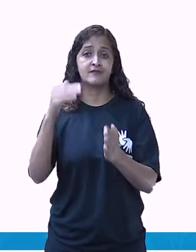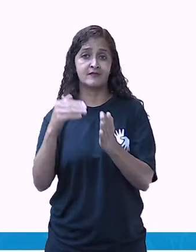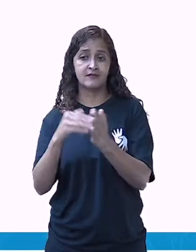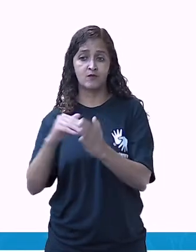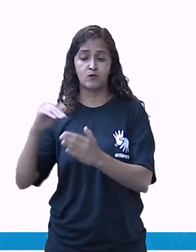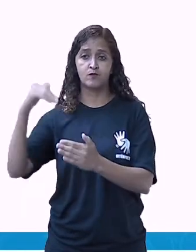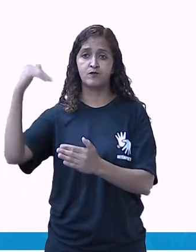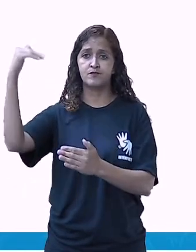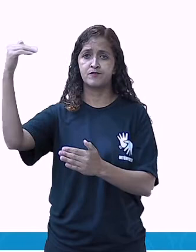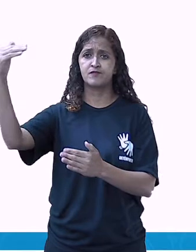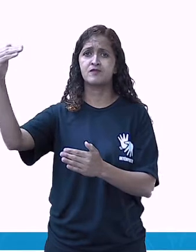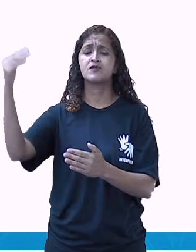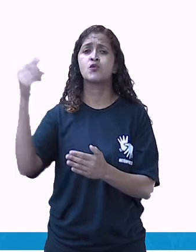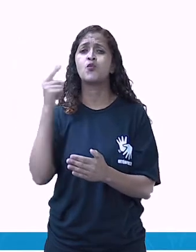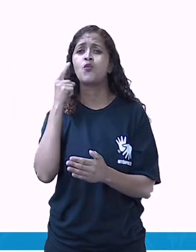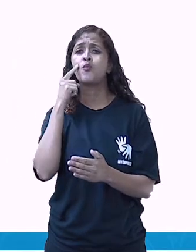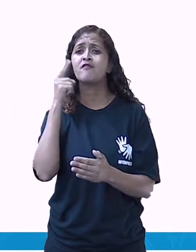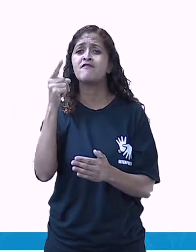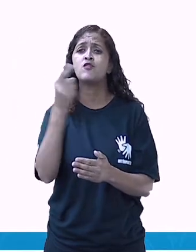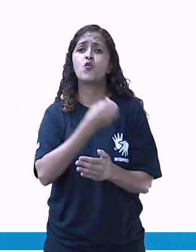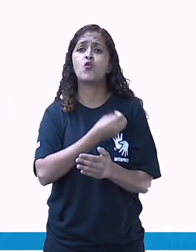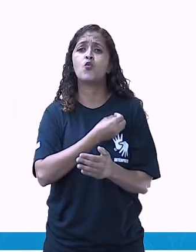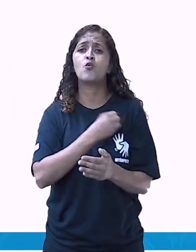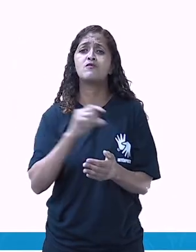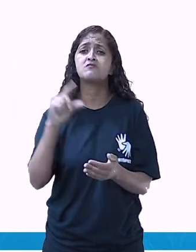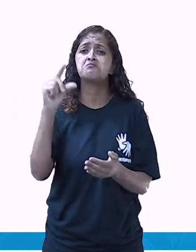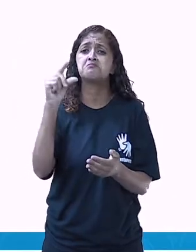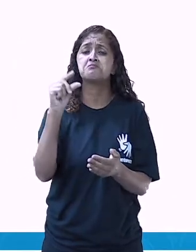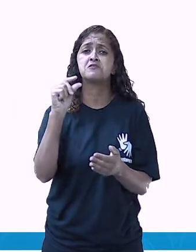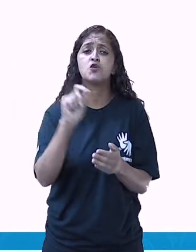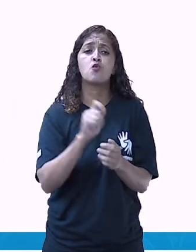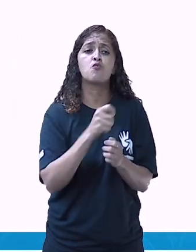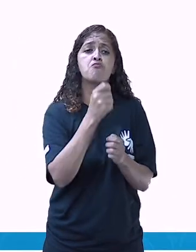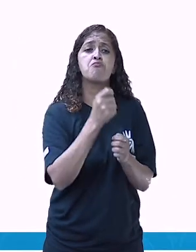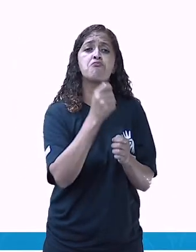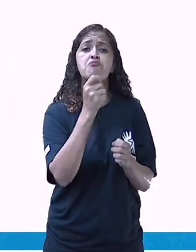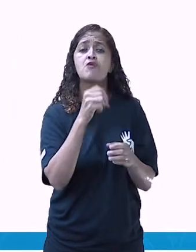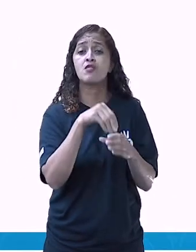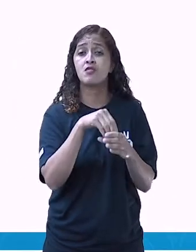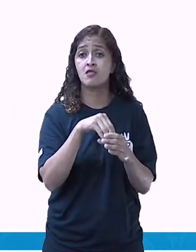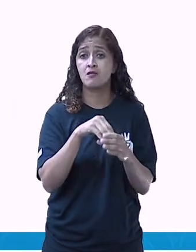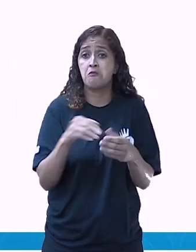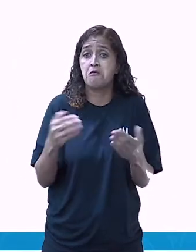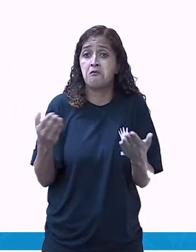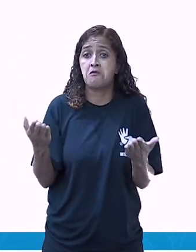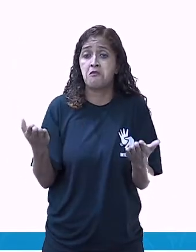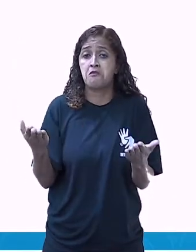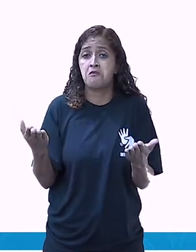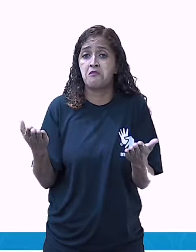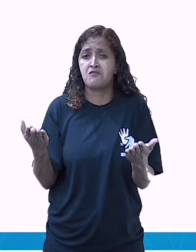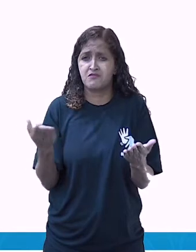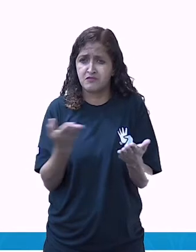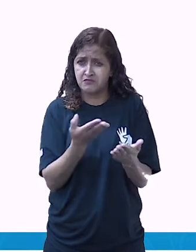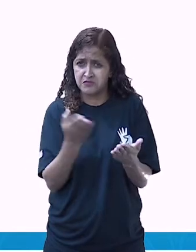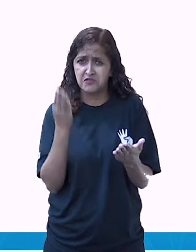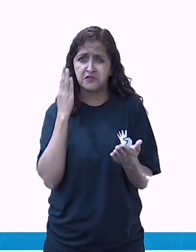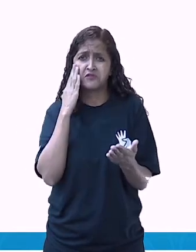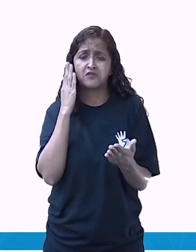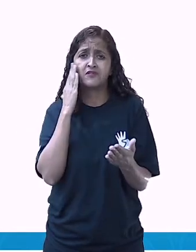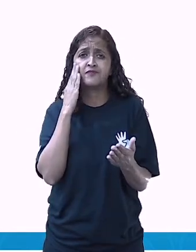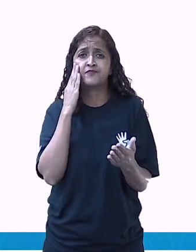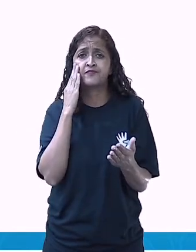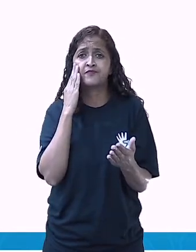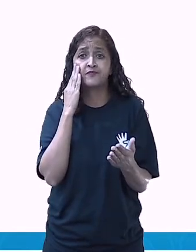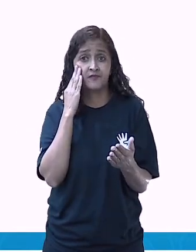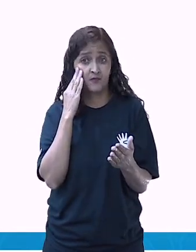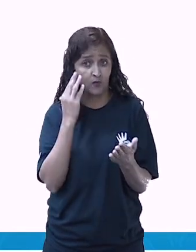que é o menor número do nosso balão. Qual que é o balão que tem o menor número? Vamos